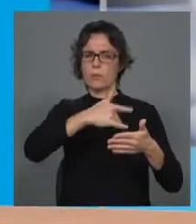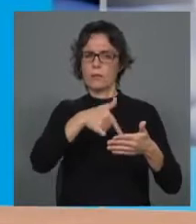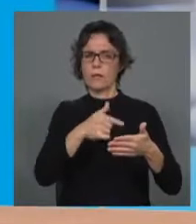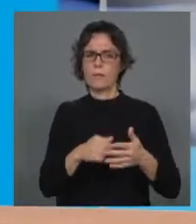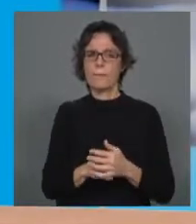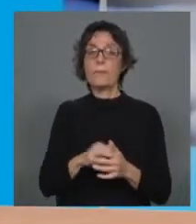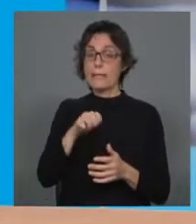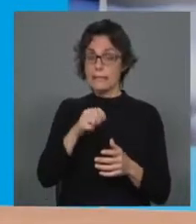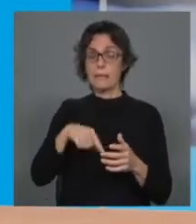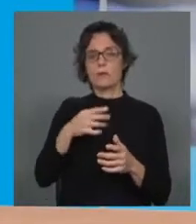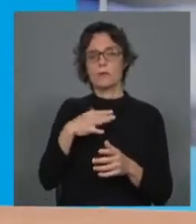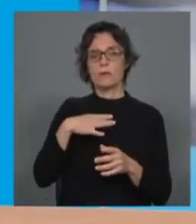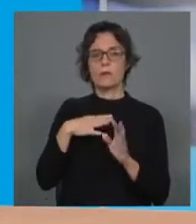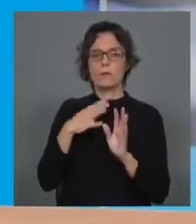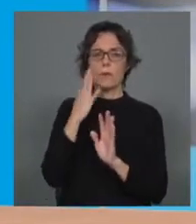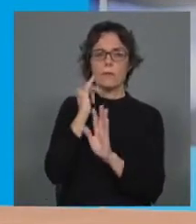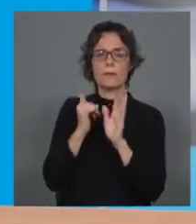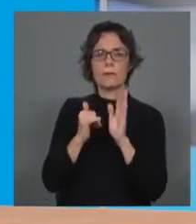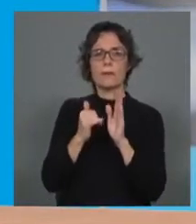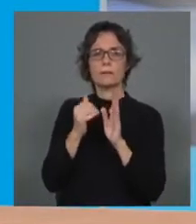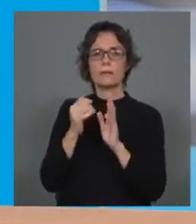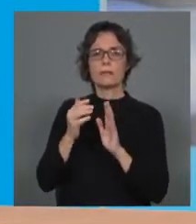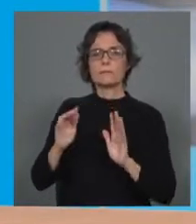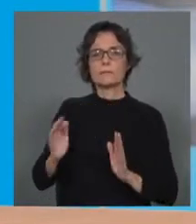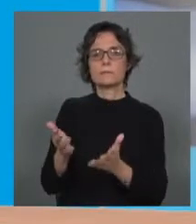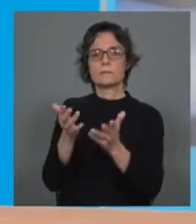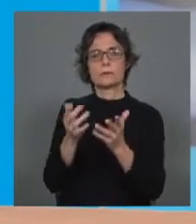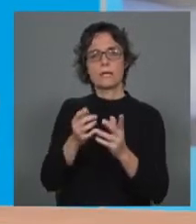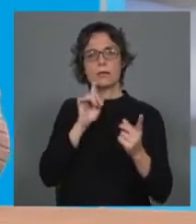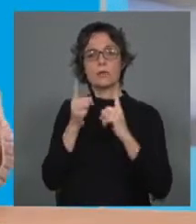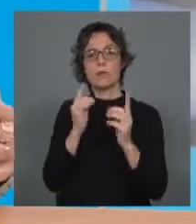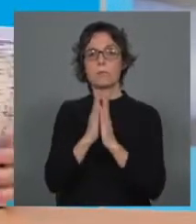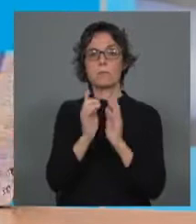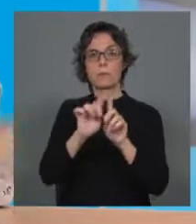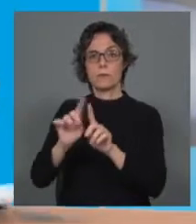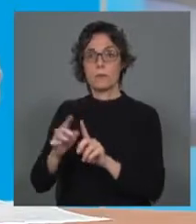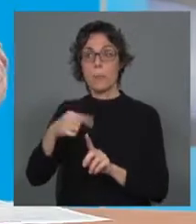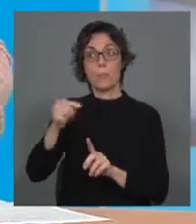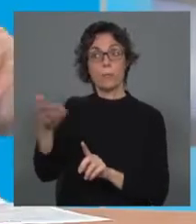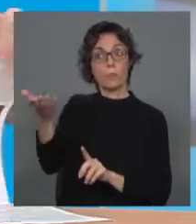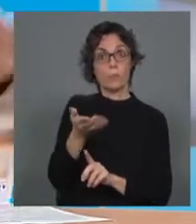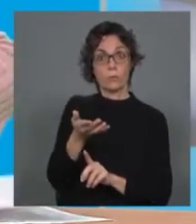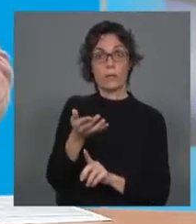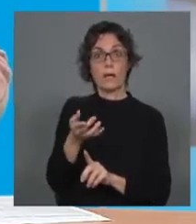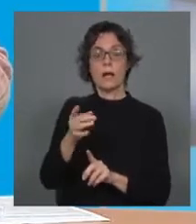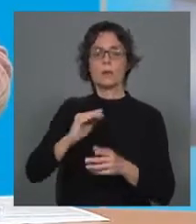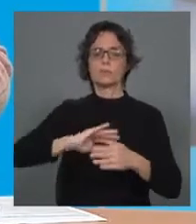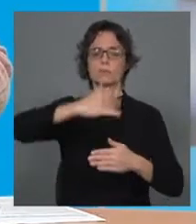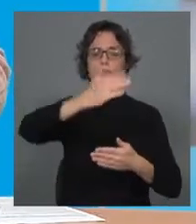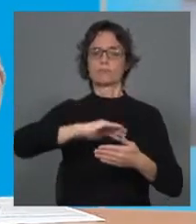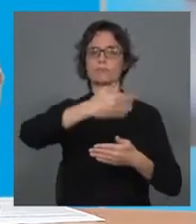facilitar esse diálogo entre pessoas de fés diferentes. E é por isso também que convidamos a cada calendário